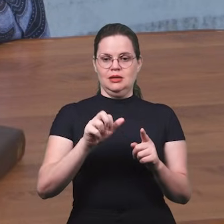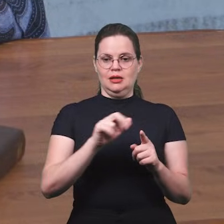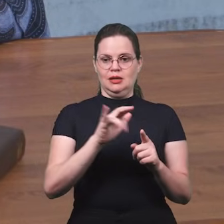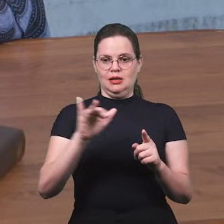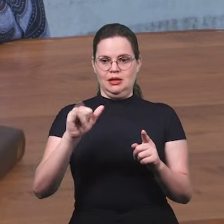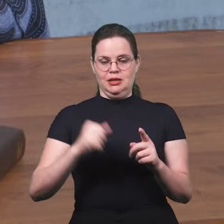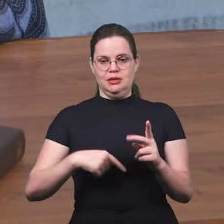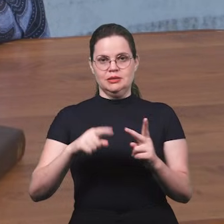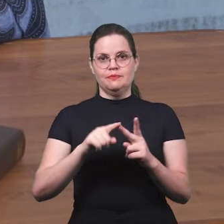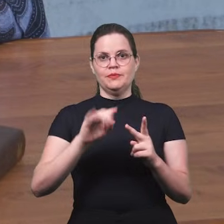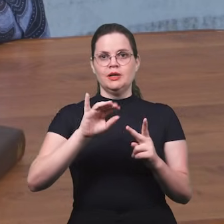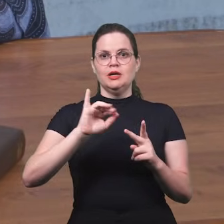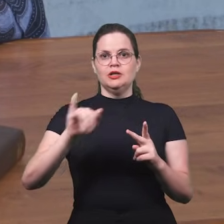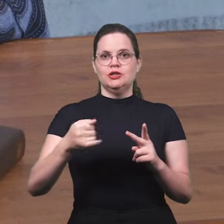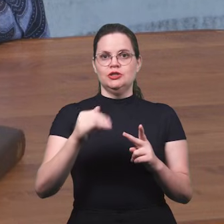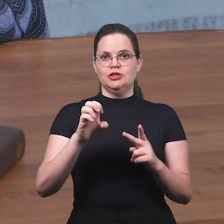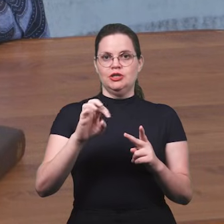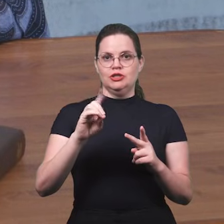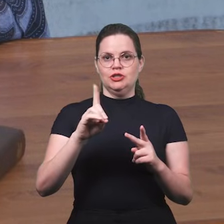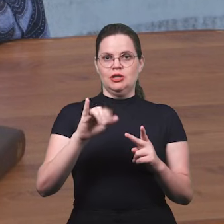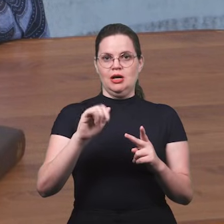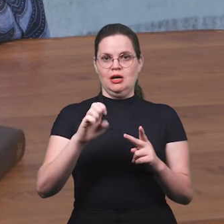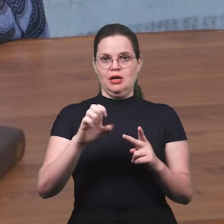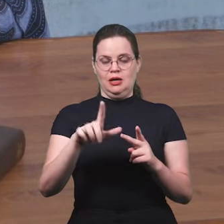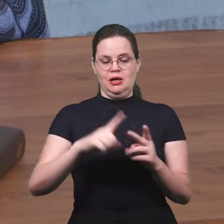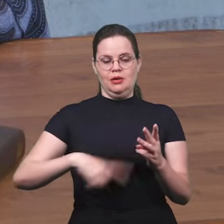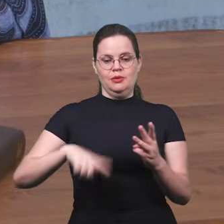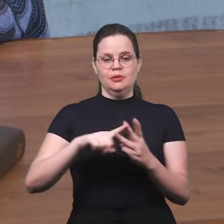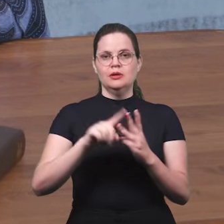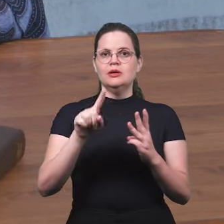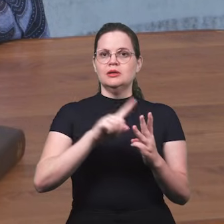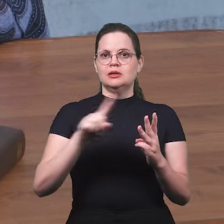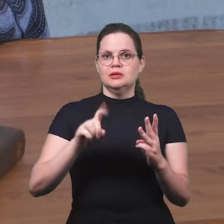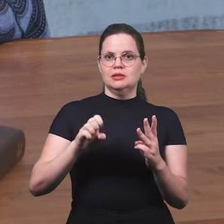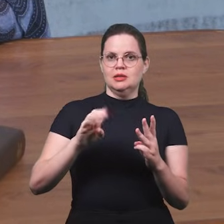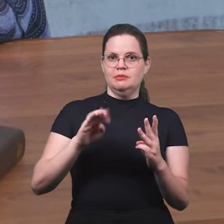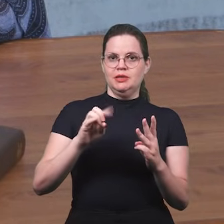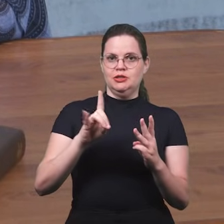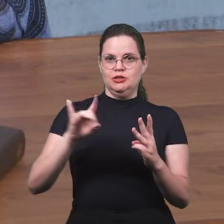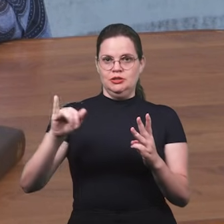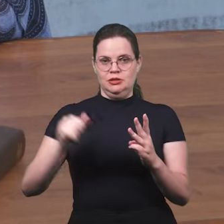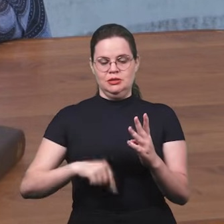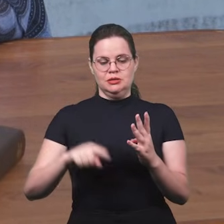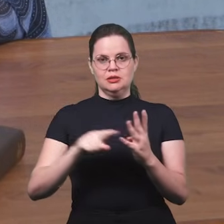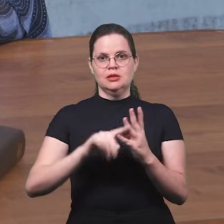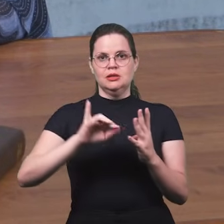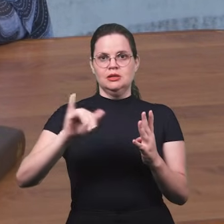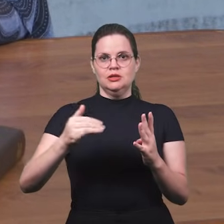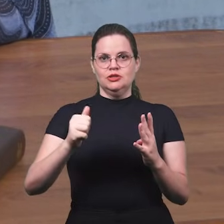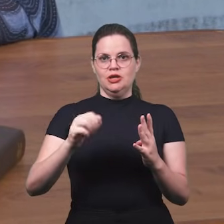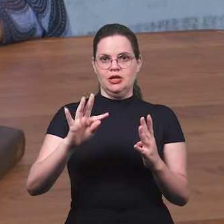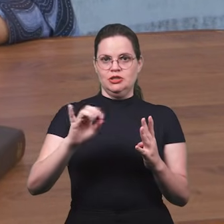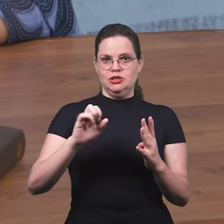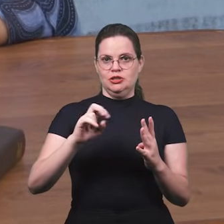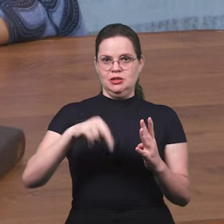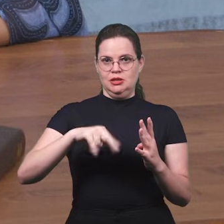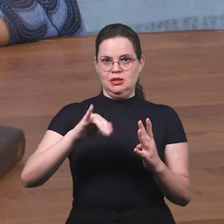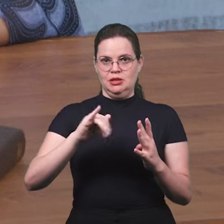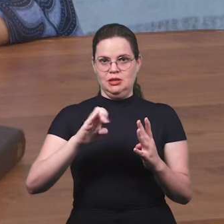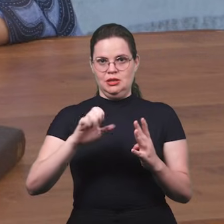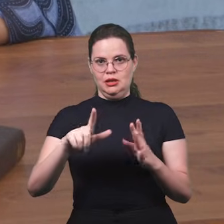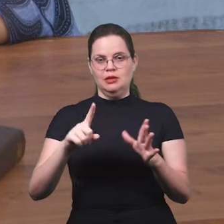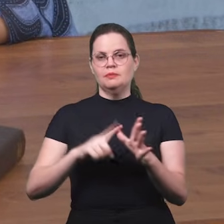Gediael, o segundo, Zebedias, o terceiro, Jatiniel, o quarto, Elão, o